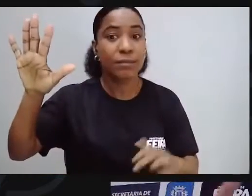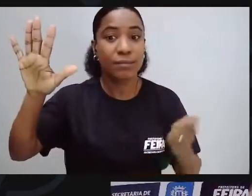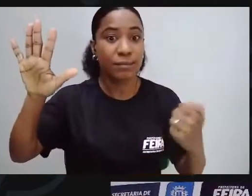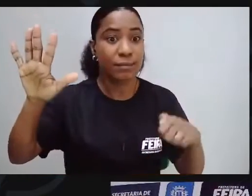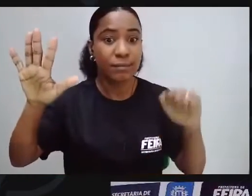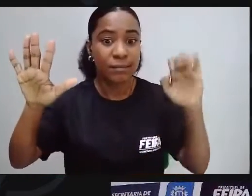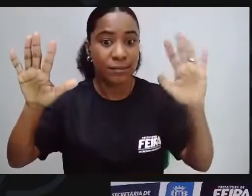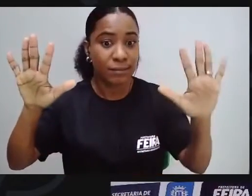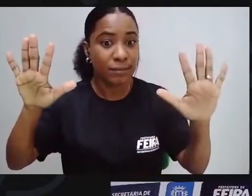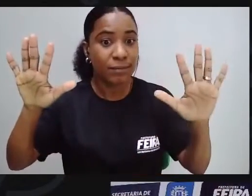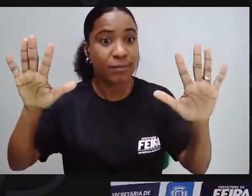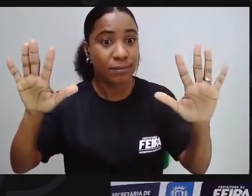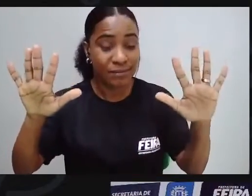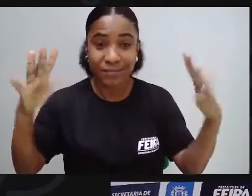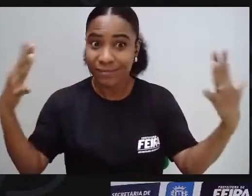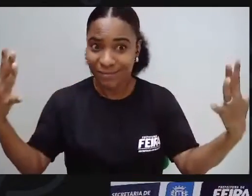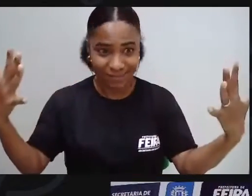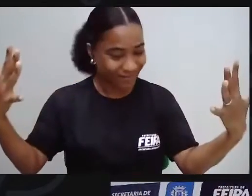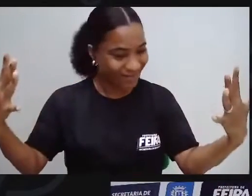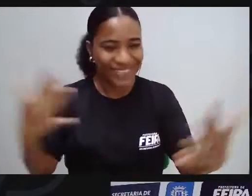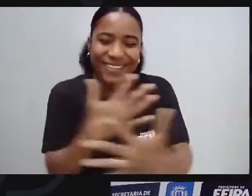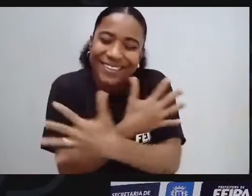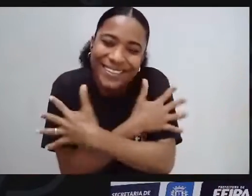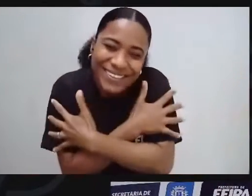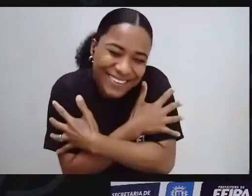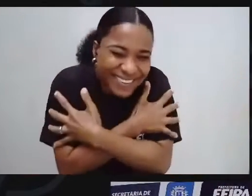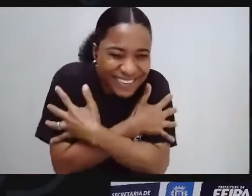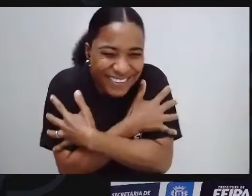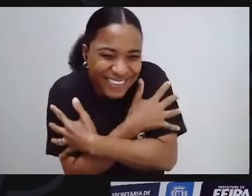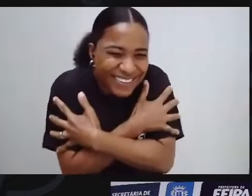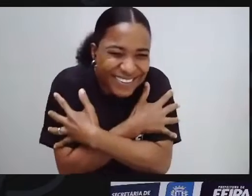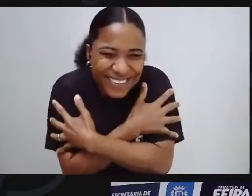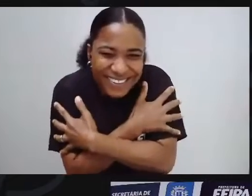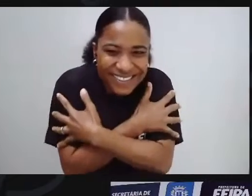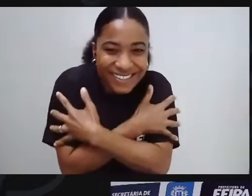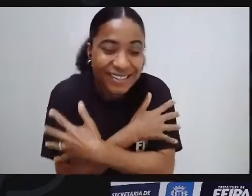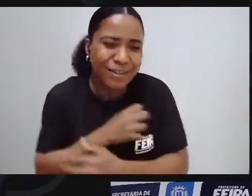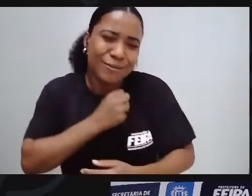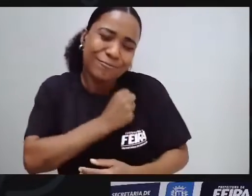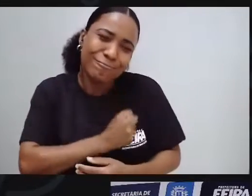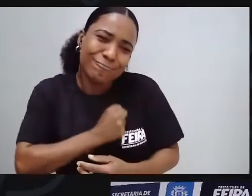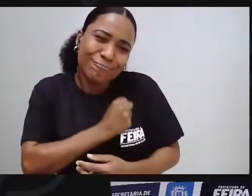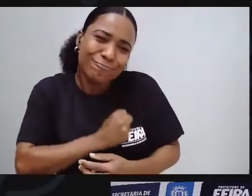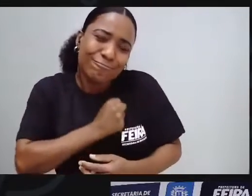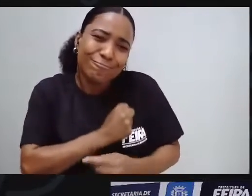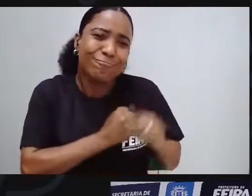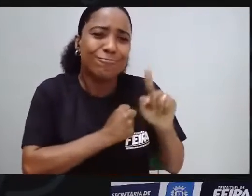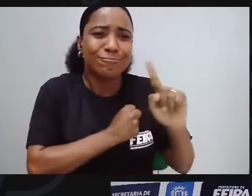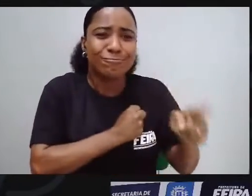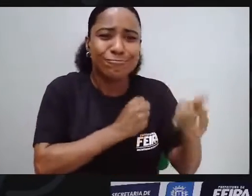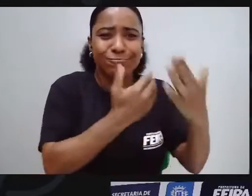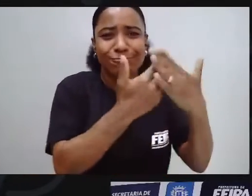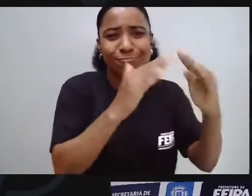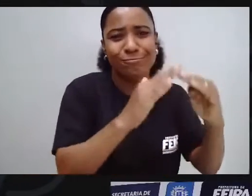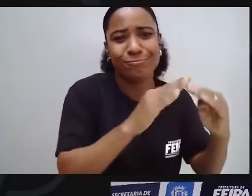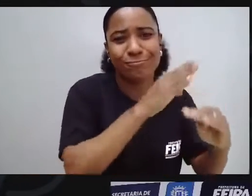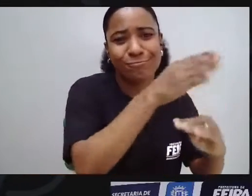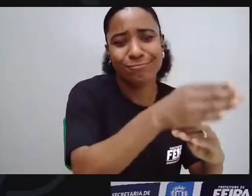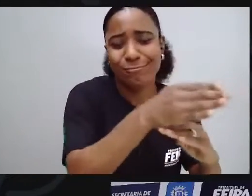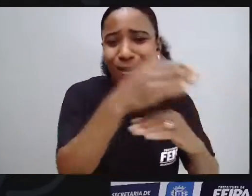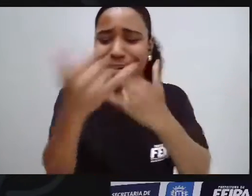representar bem legal saudade da Escola Caic